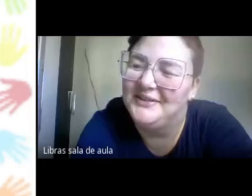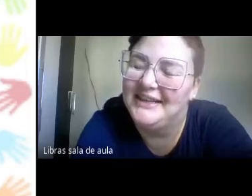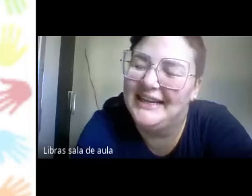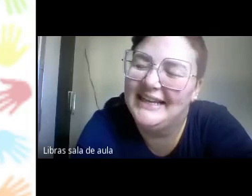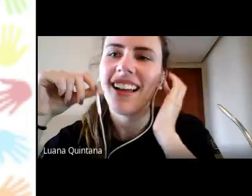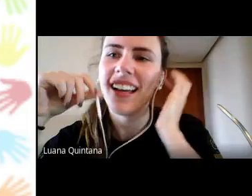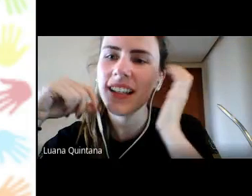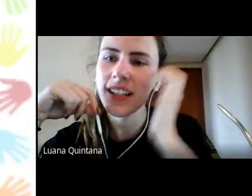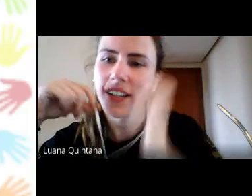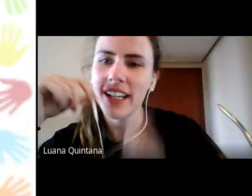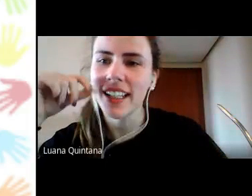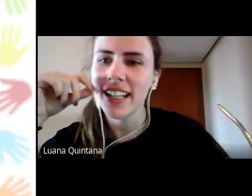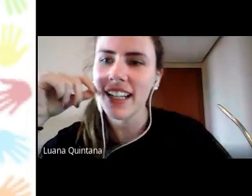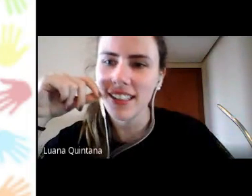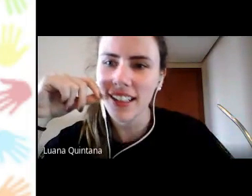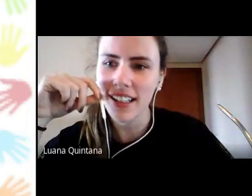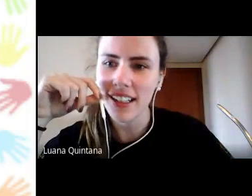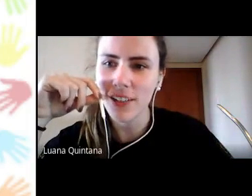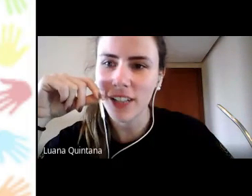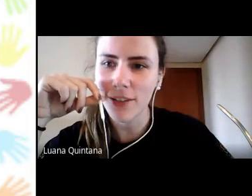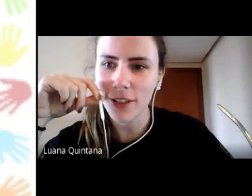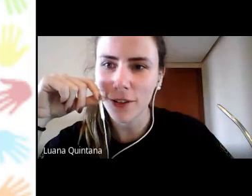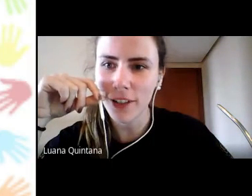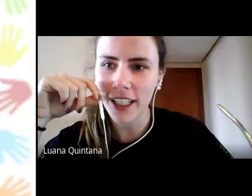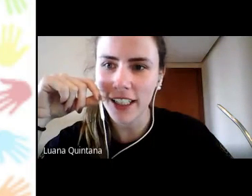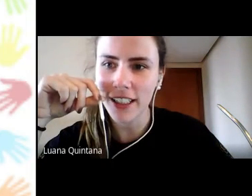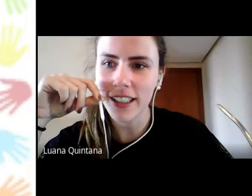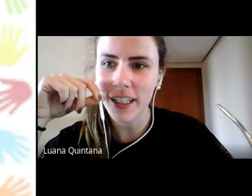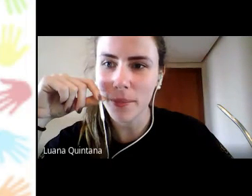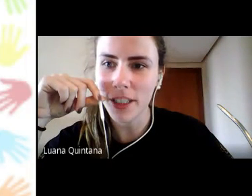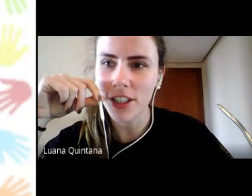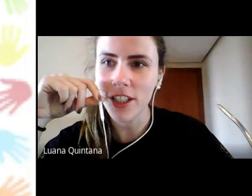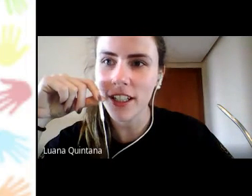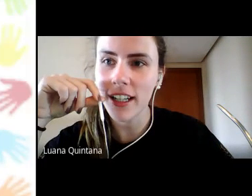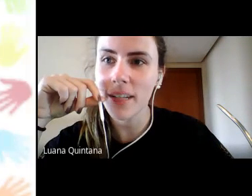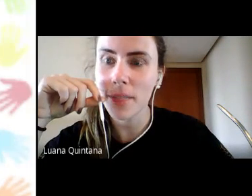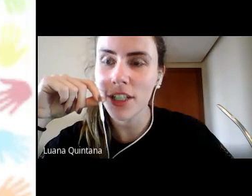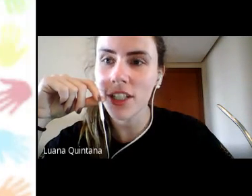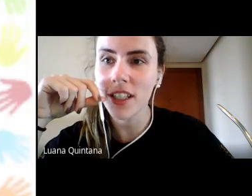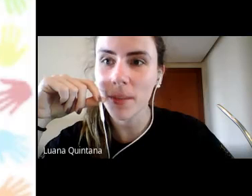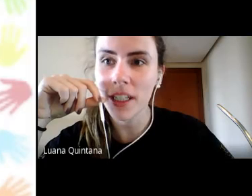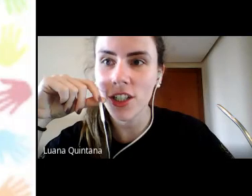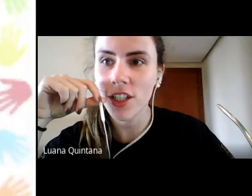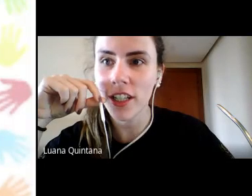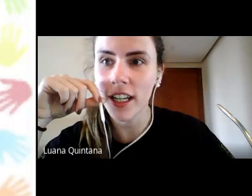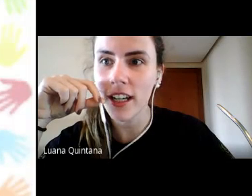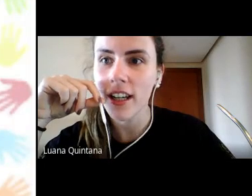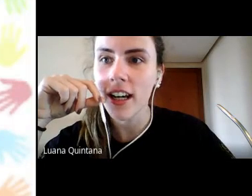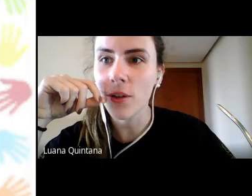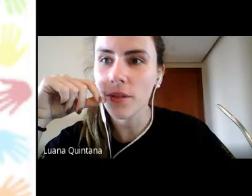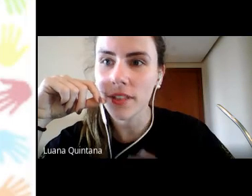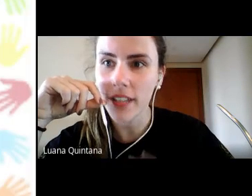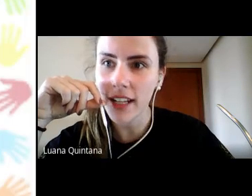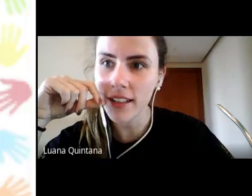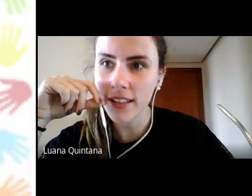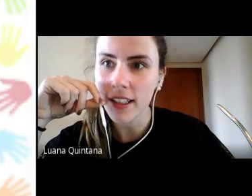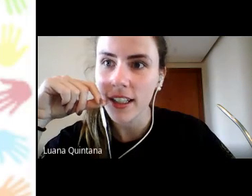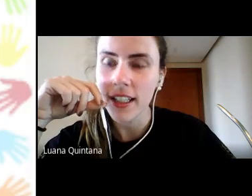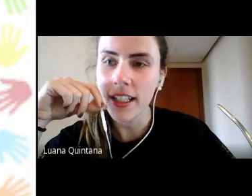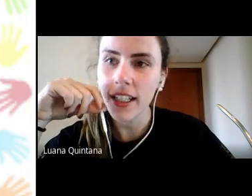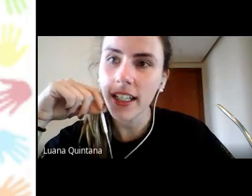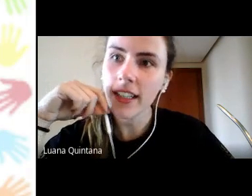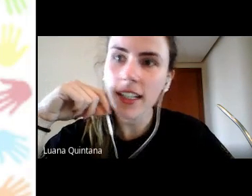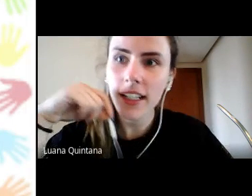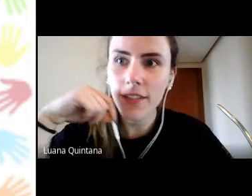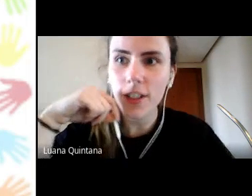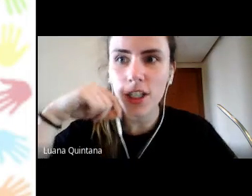falar, Luana. É que nem a colega falou, né, a Eliane, da empatia, é a empatia também da gente ter a consciência